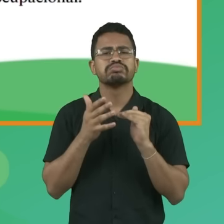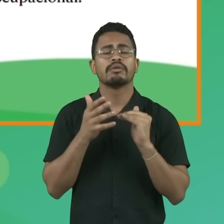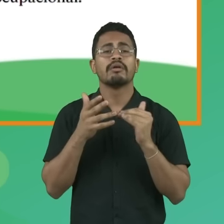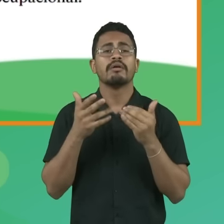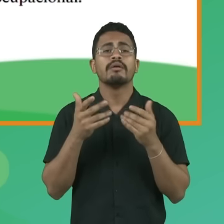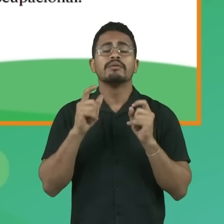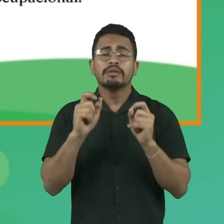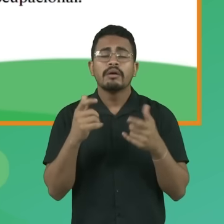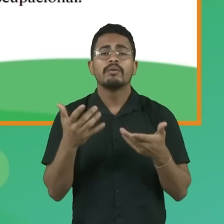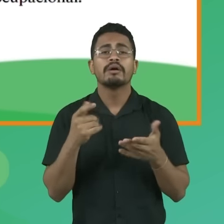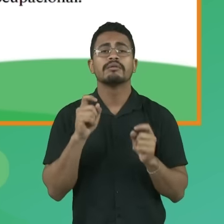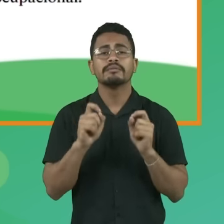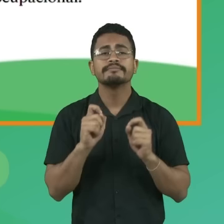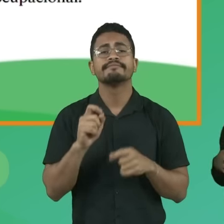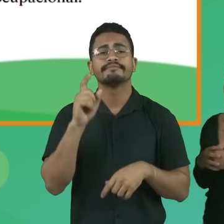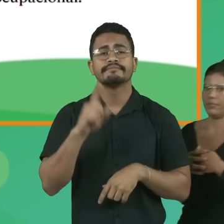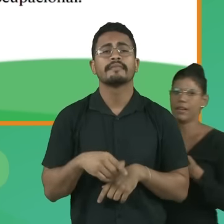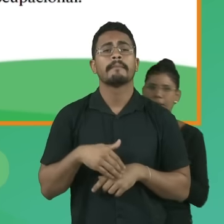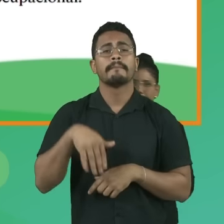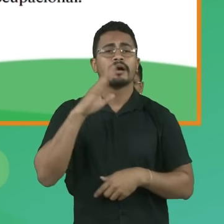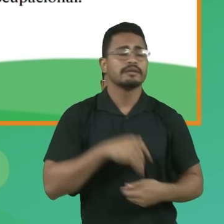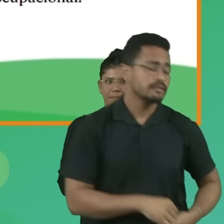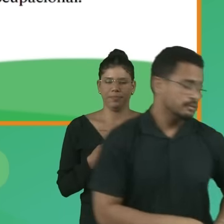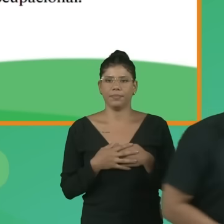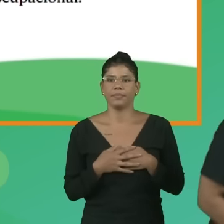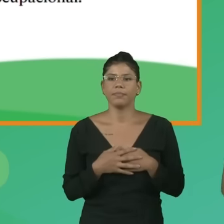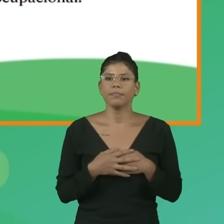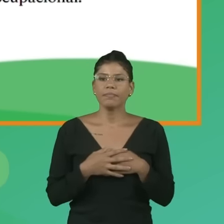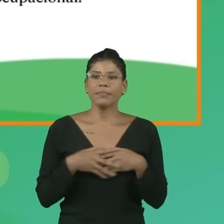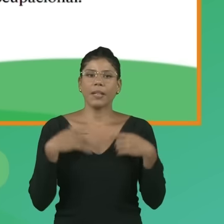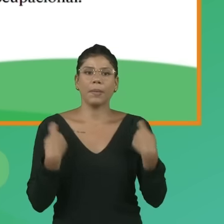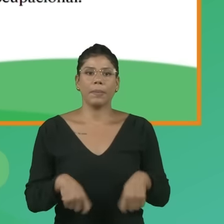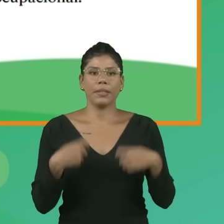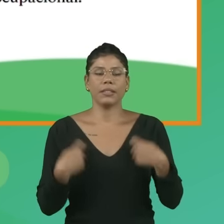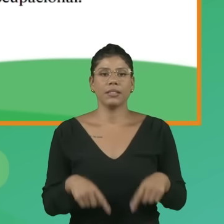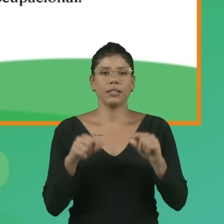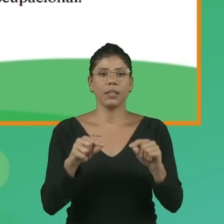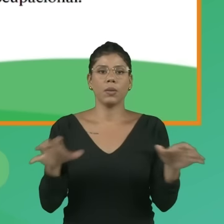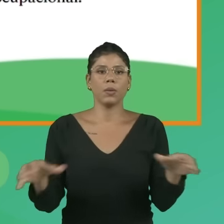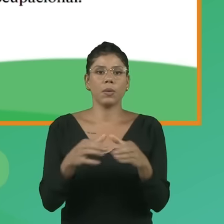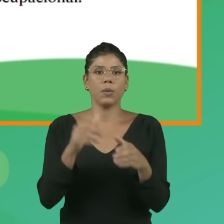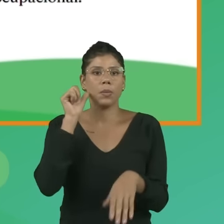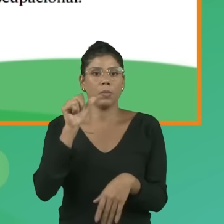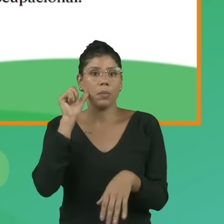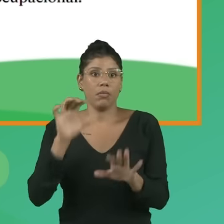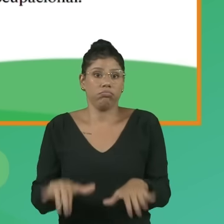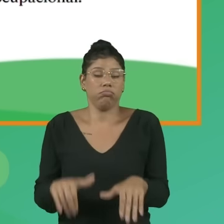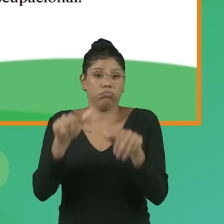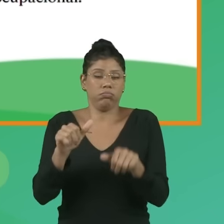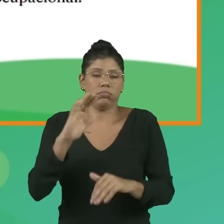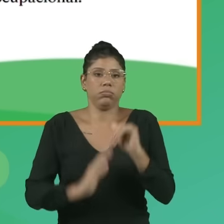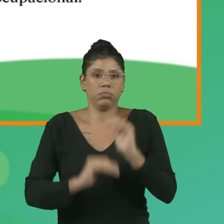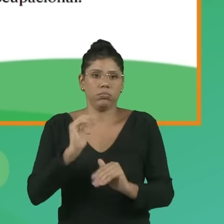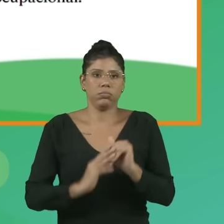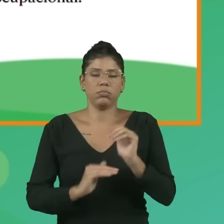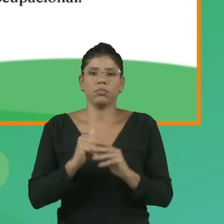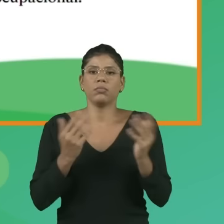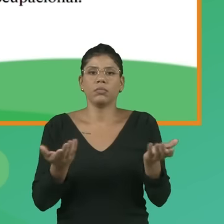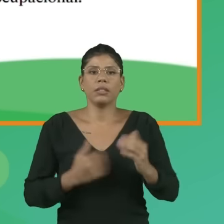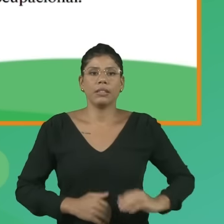Então, exige um aperfeiçoamento profissional maior dessas mulheres. Letra C. manutenção do